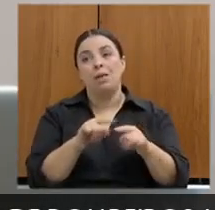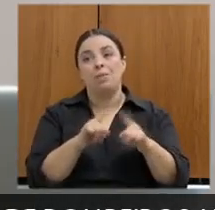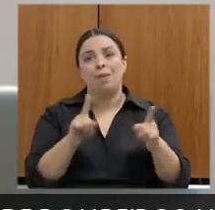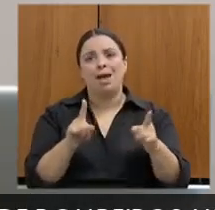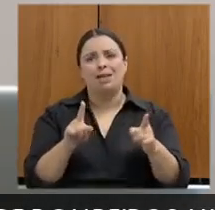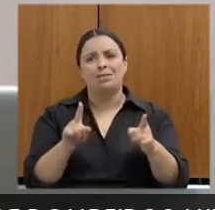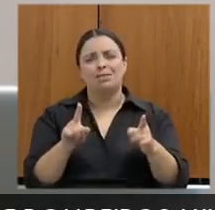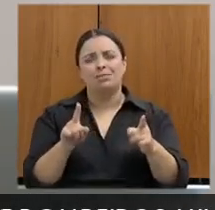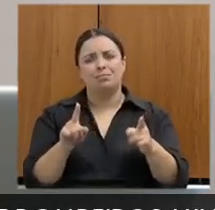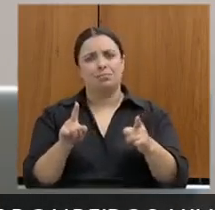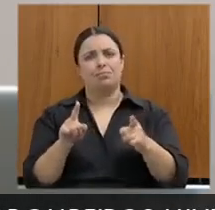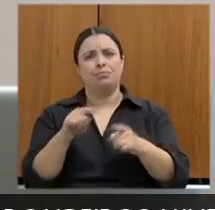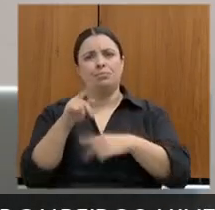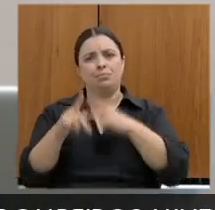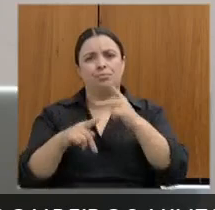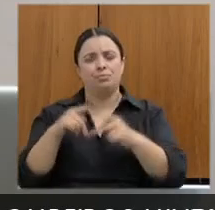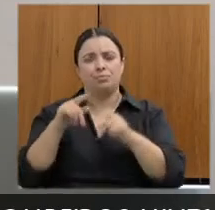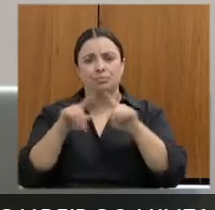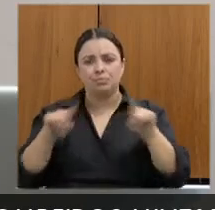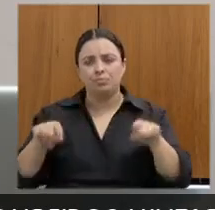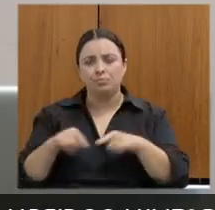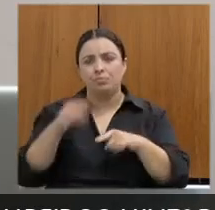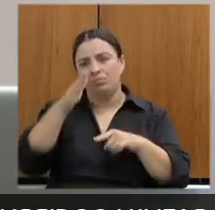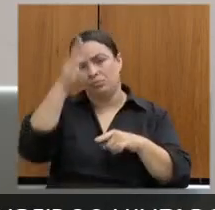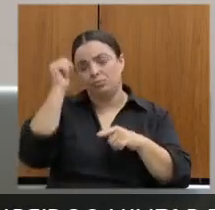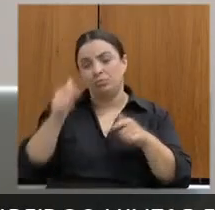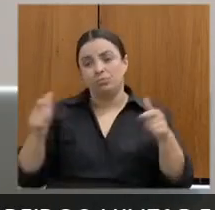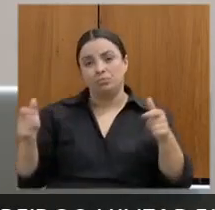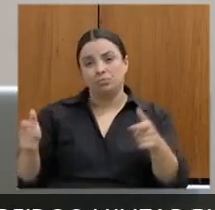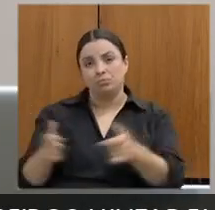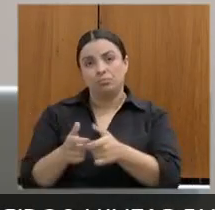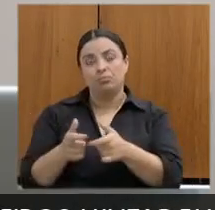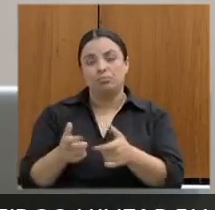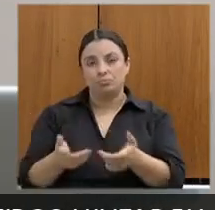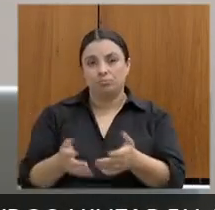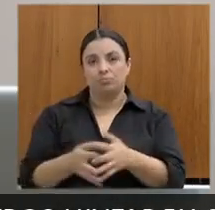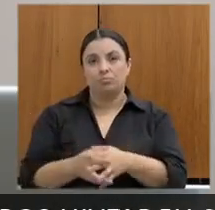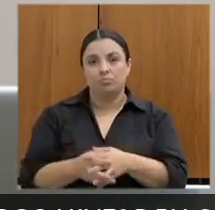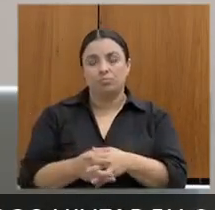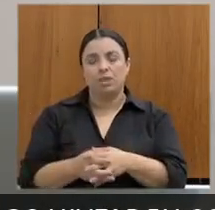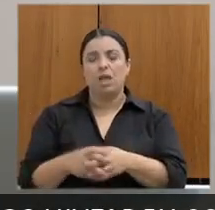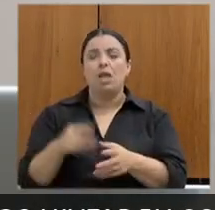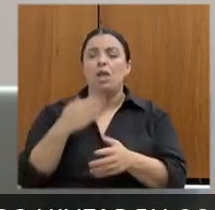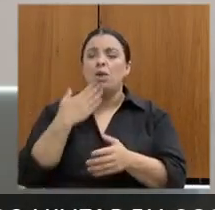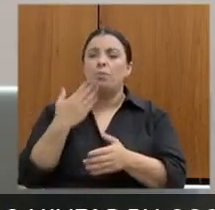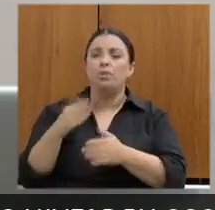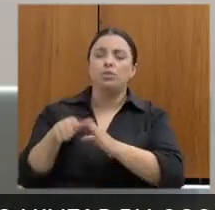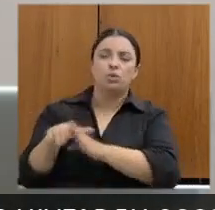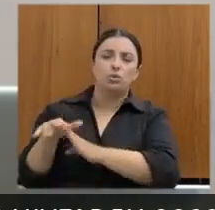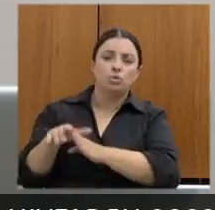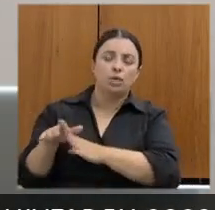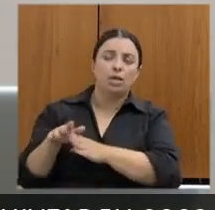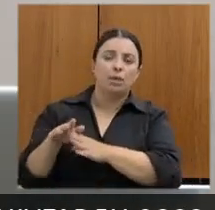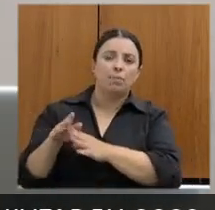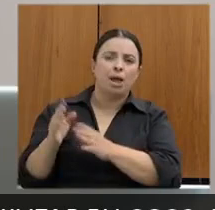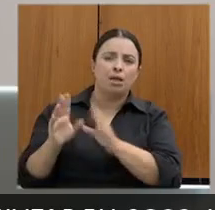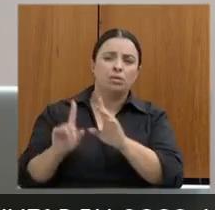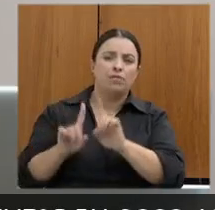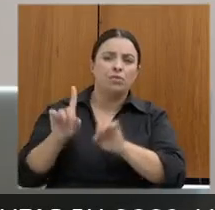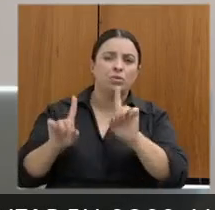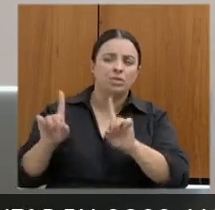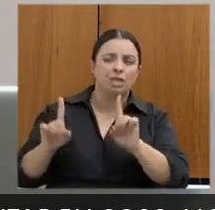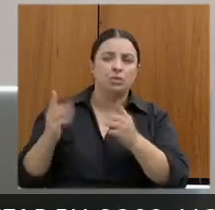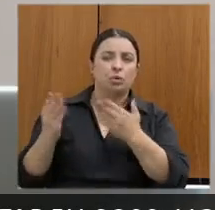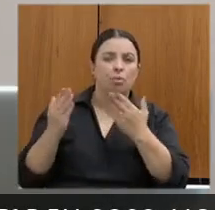pedi a consultoria que levantar seus dados de 2018 para 2022 quando o Eu tinha o número